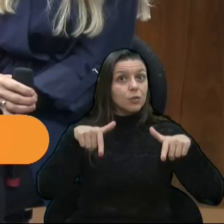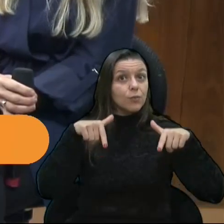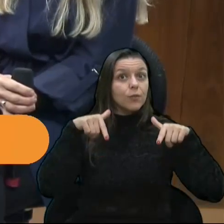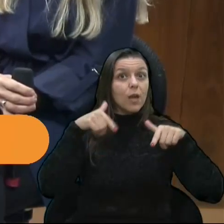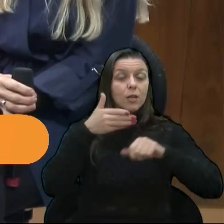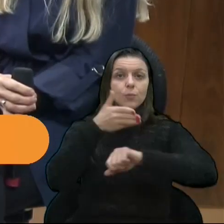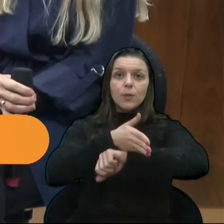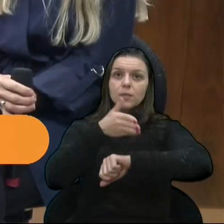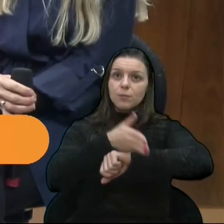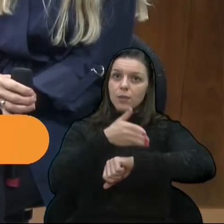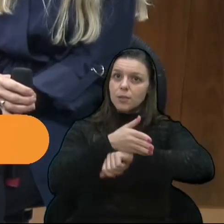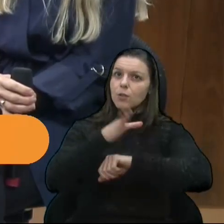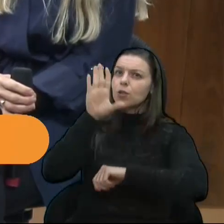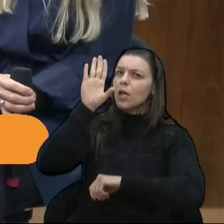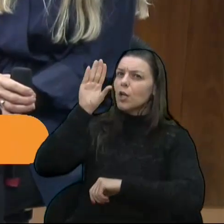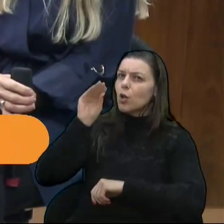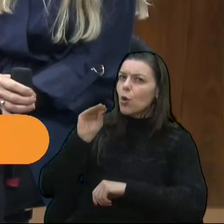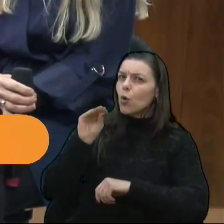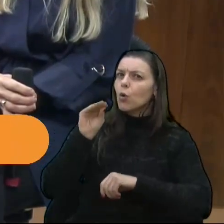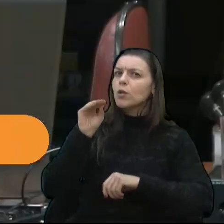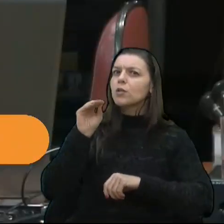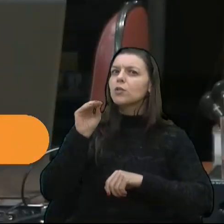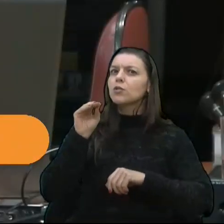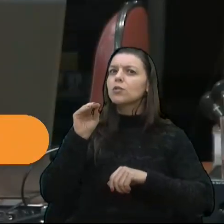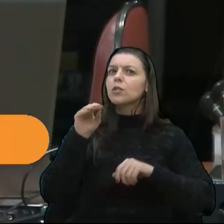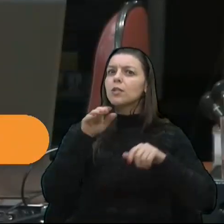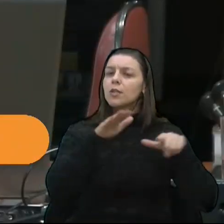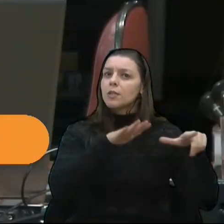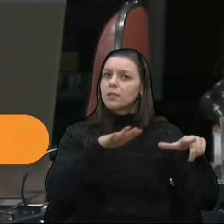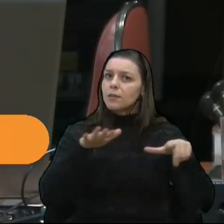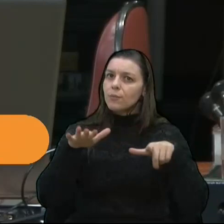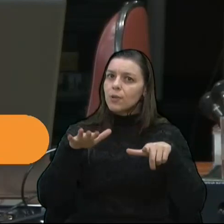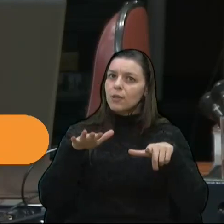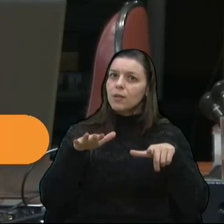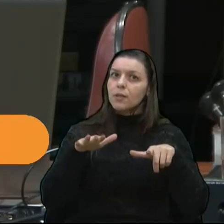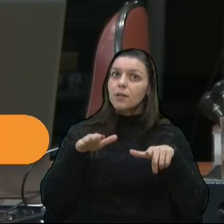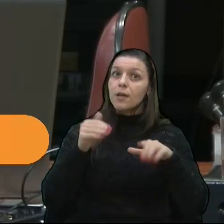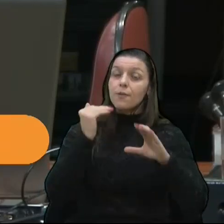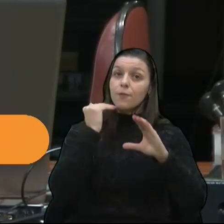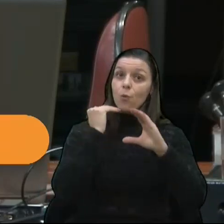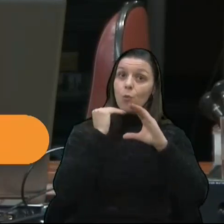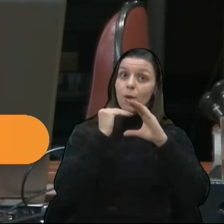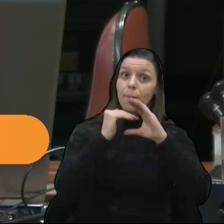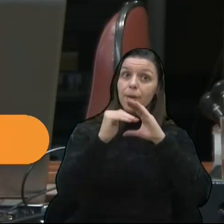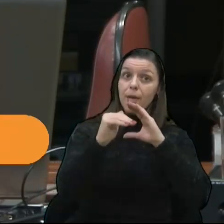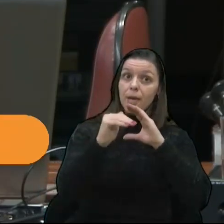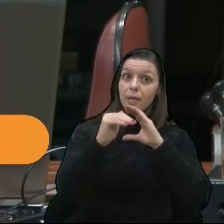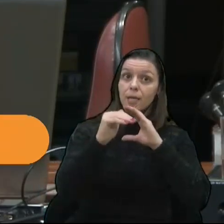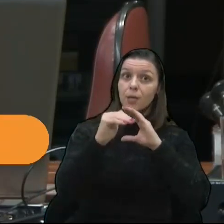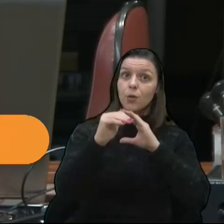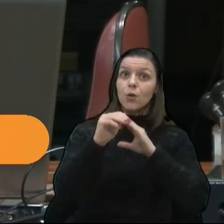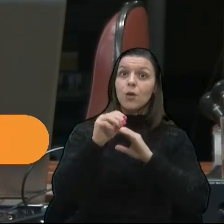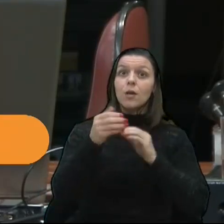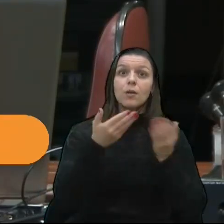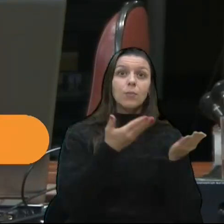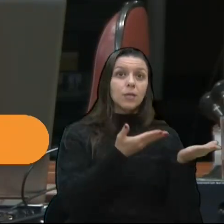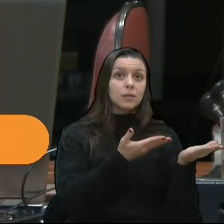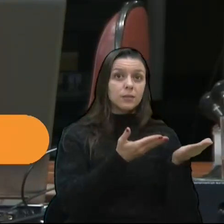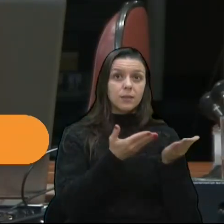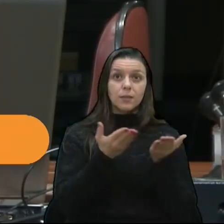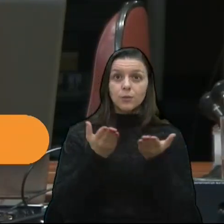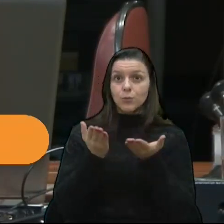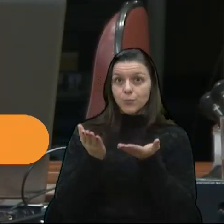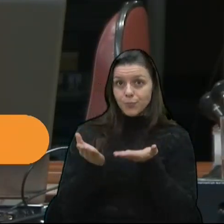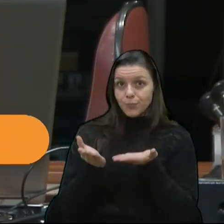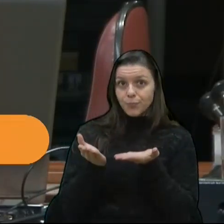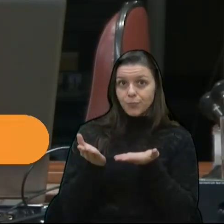dessa noite, das outras noites e de amanhã, é só enviar um e-mail para esse endereço que deve estar aparecendo aqui na tela, que